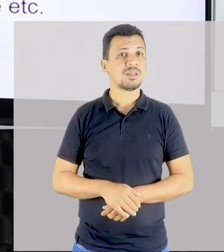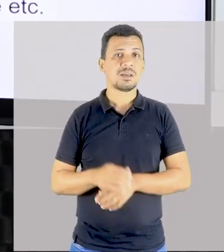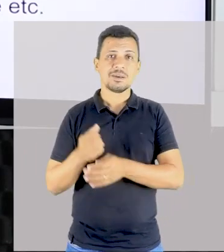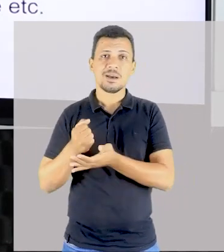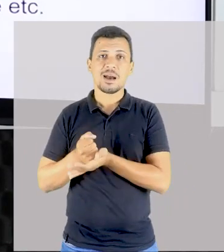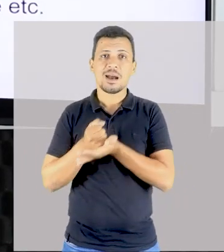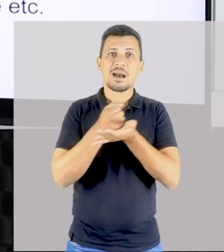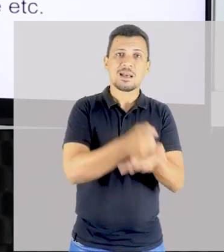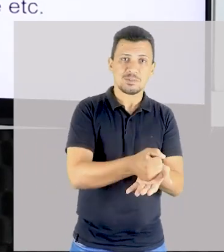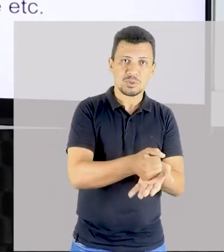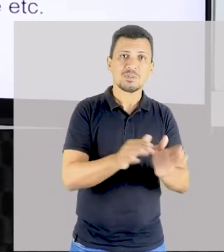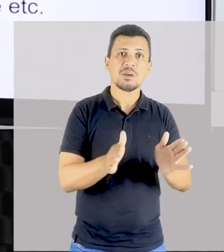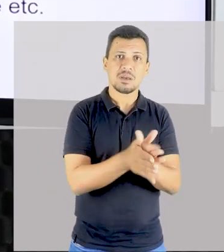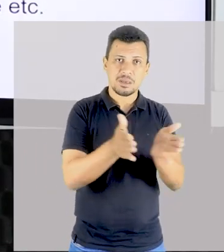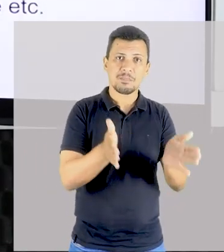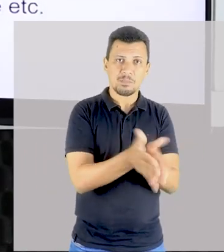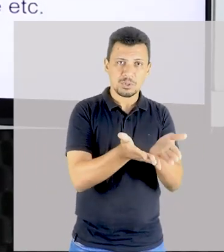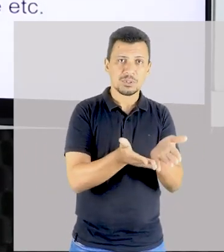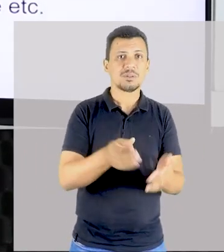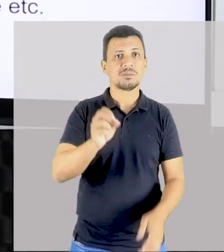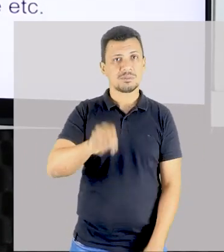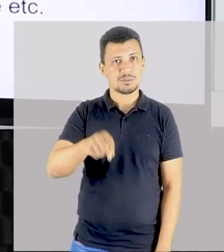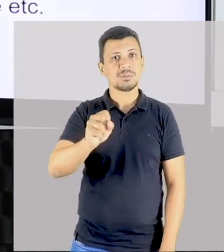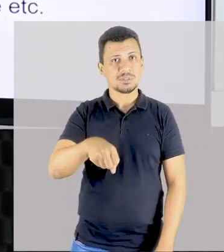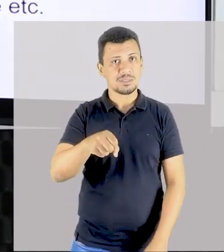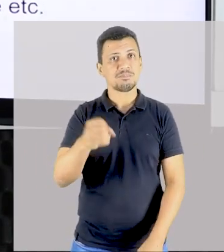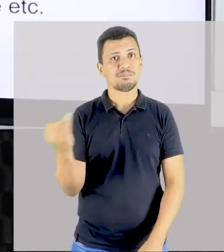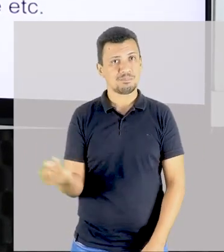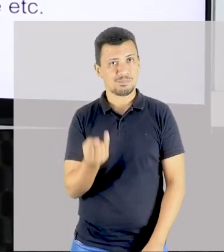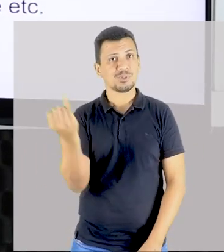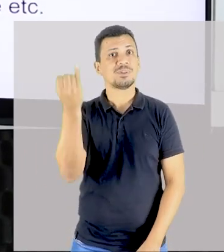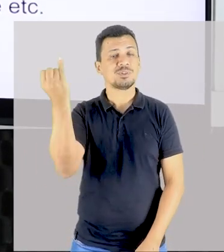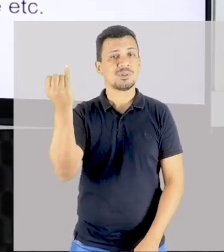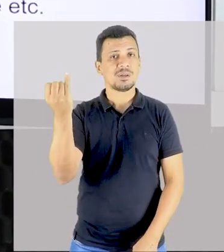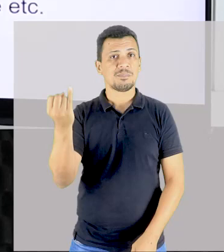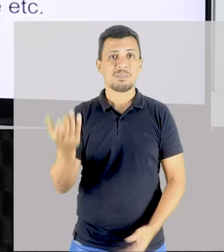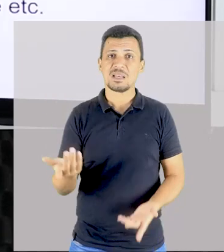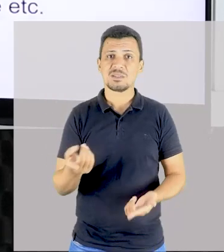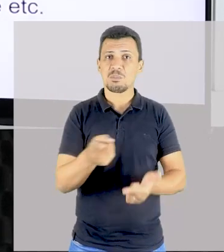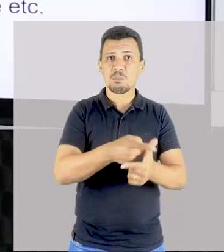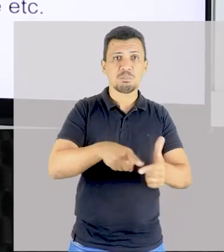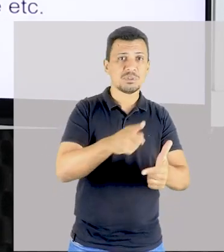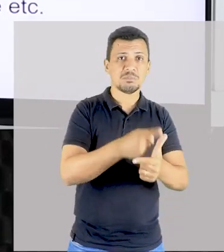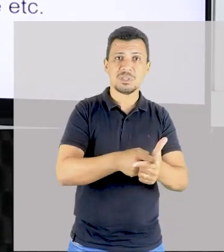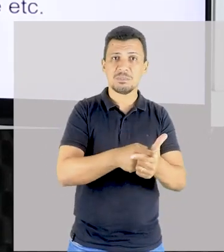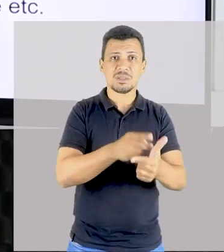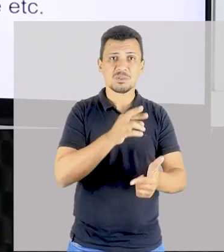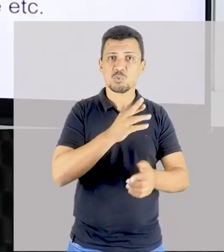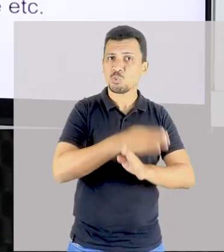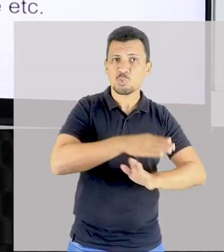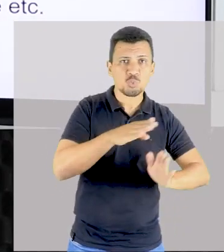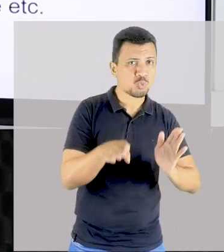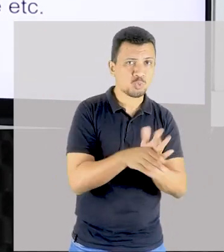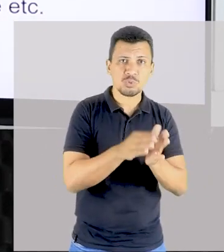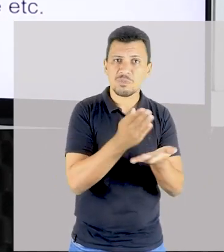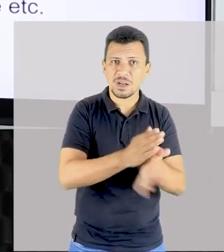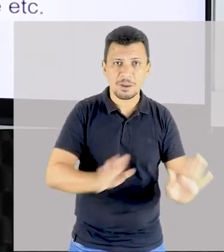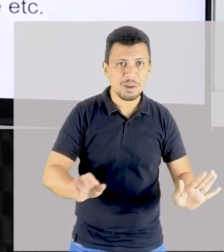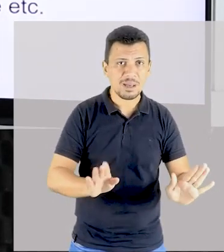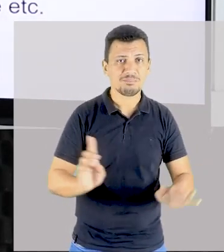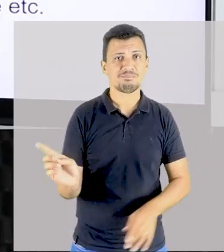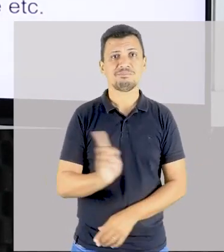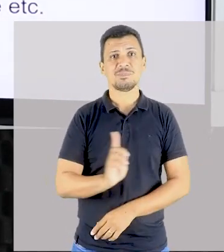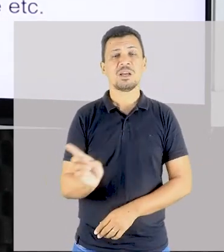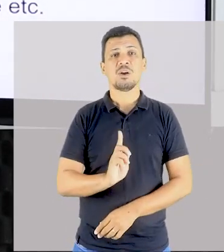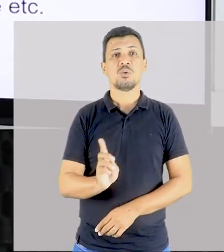importante Professor Rafael é importante mas ele não vai conseguir resolver os problemas sociais porque é uma política vista